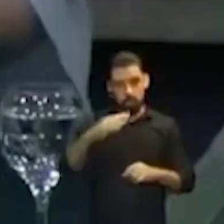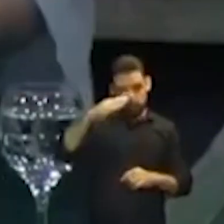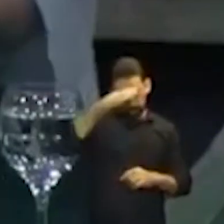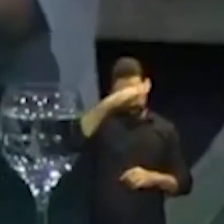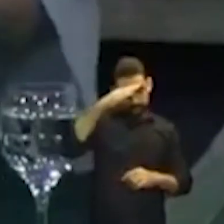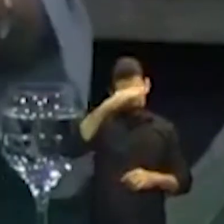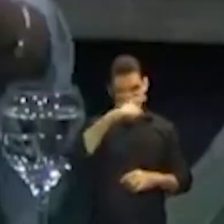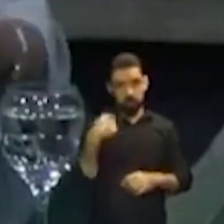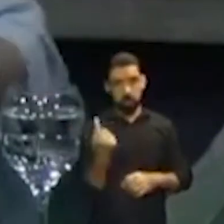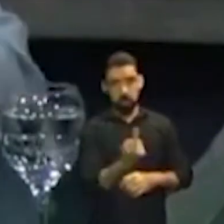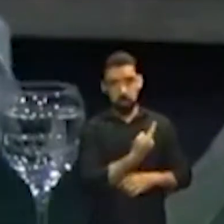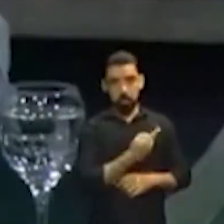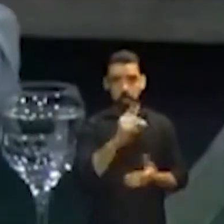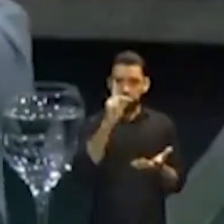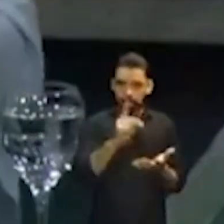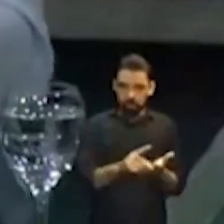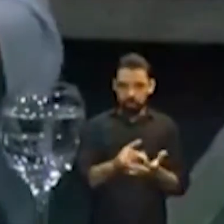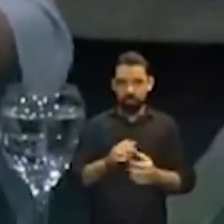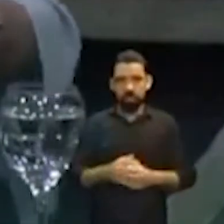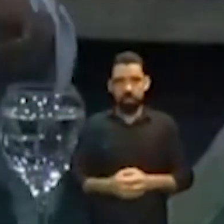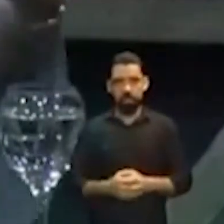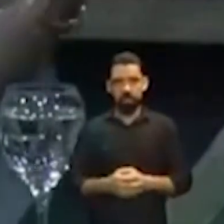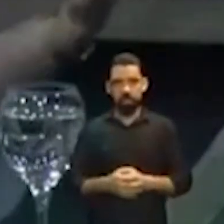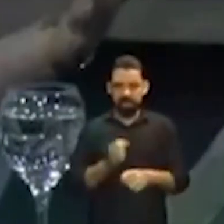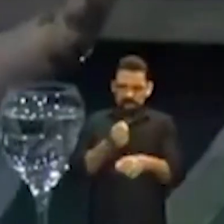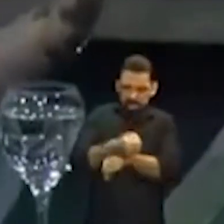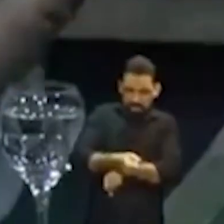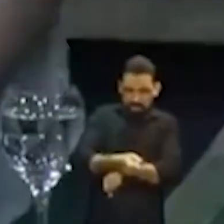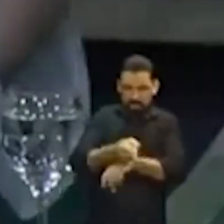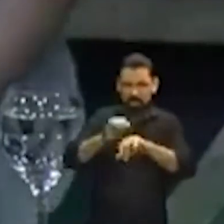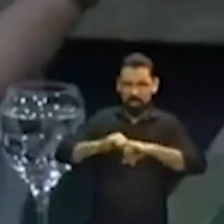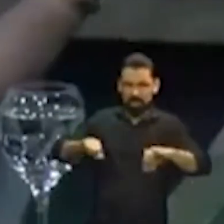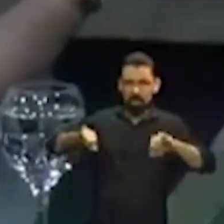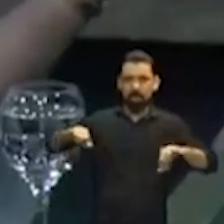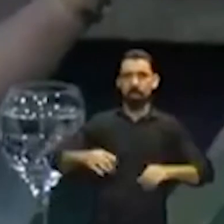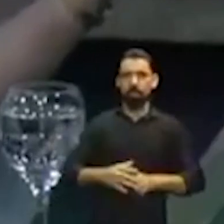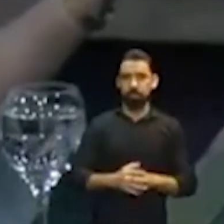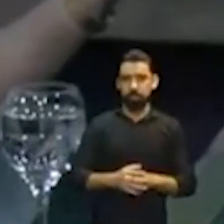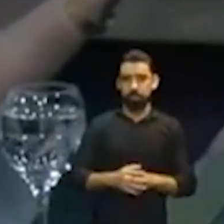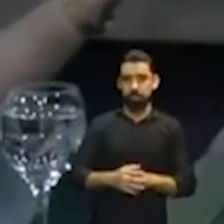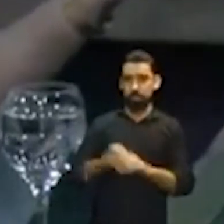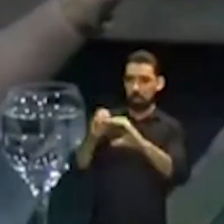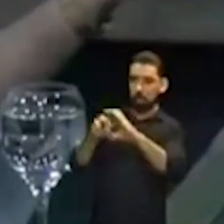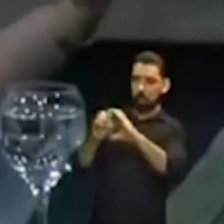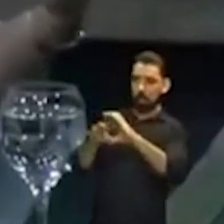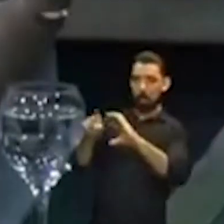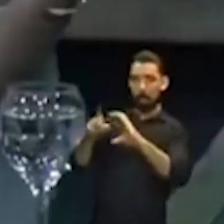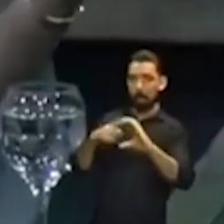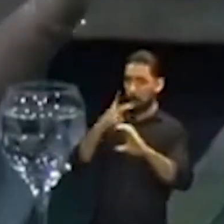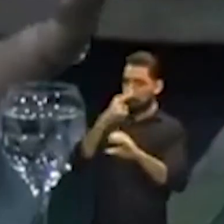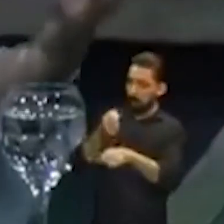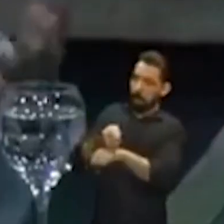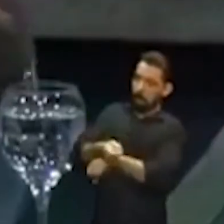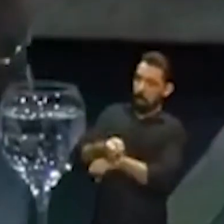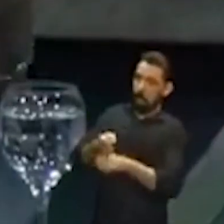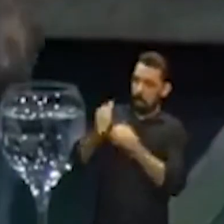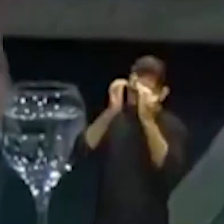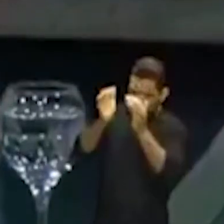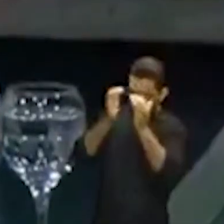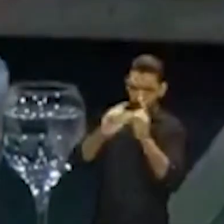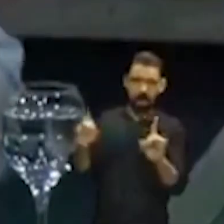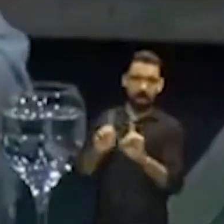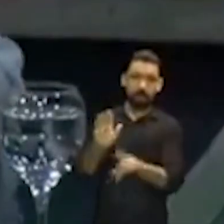Bolsonaro, nós literalmente nos desescravizamos do plim-plim da Rede Globo. A Rede Globo aí,